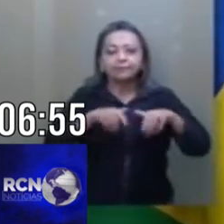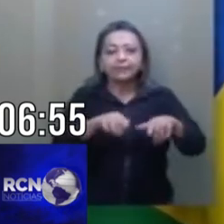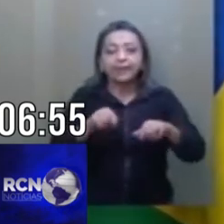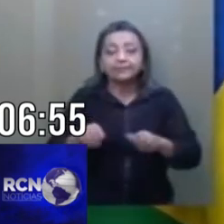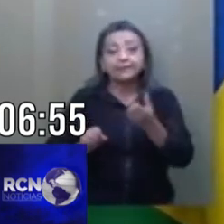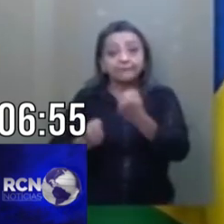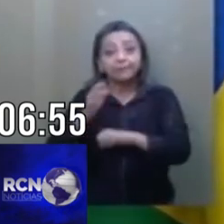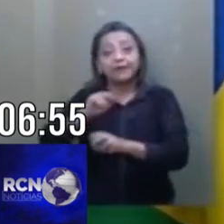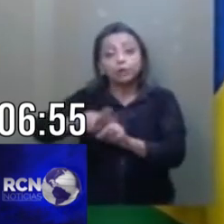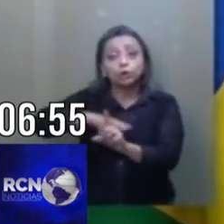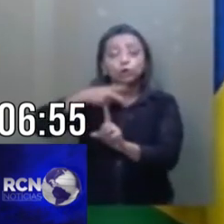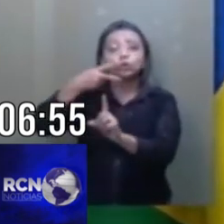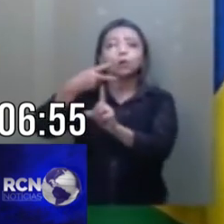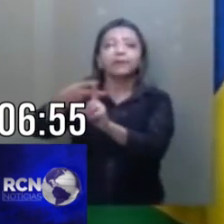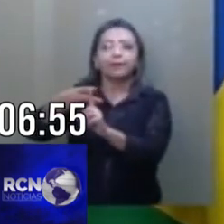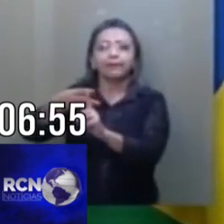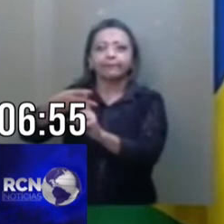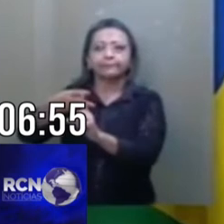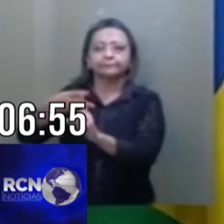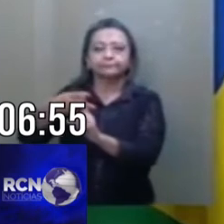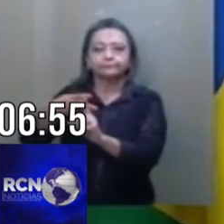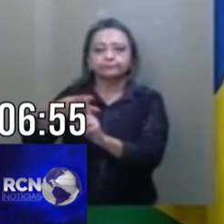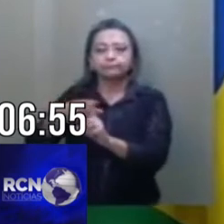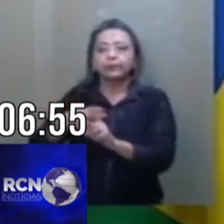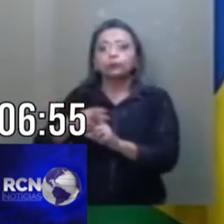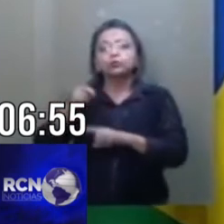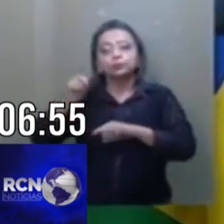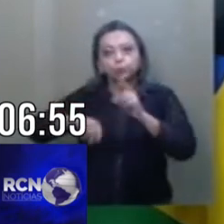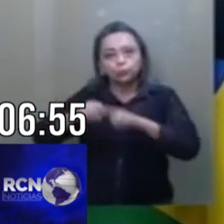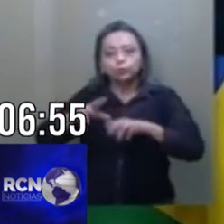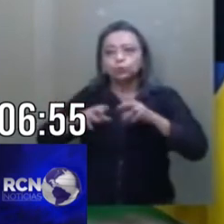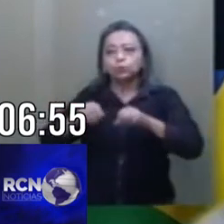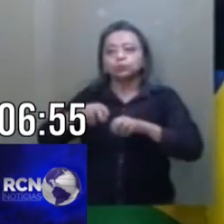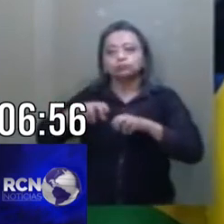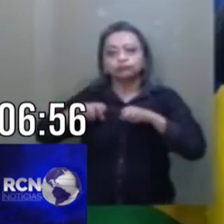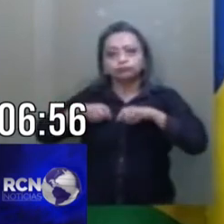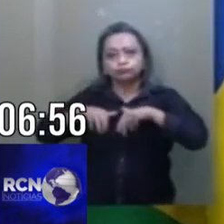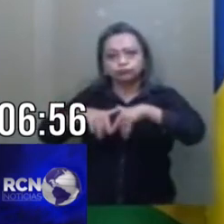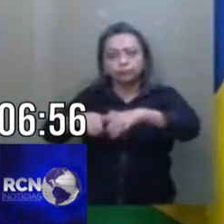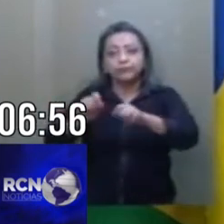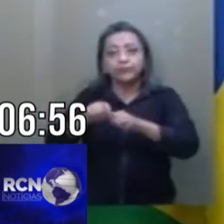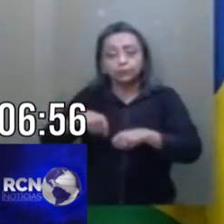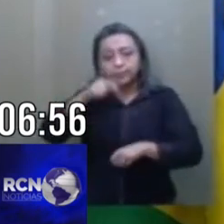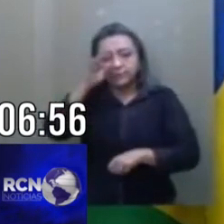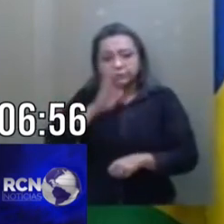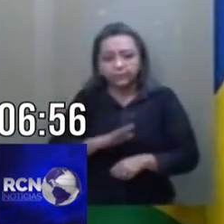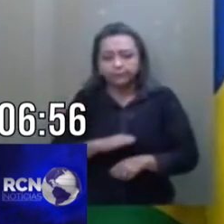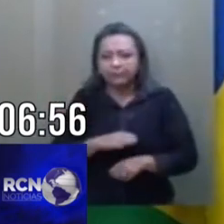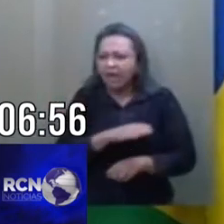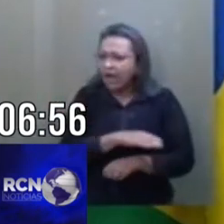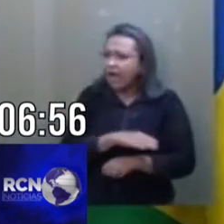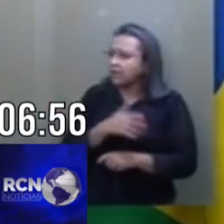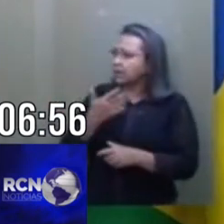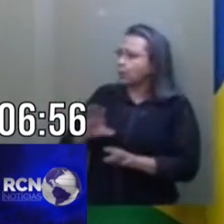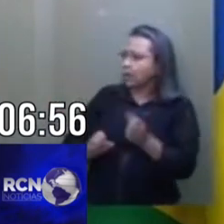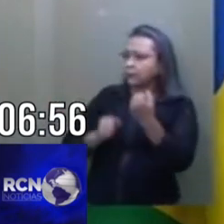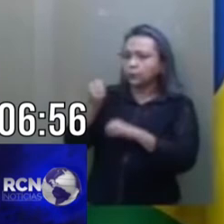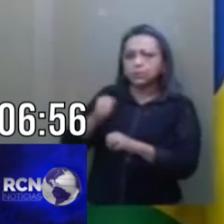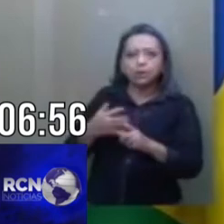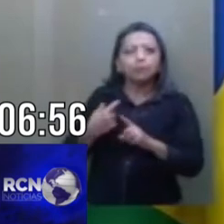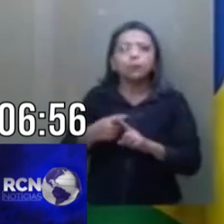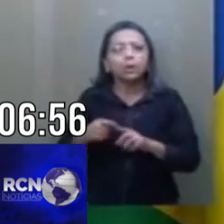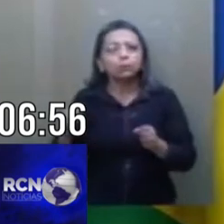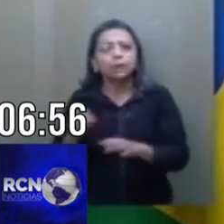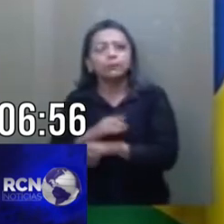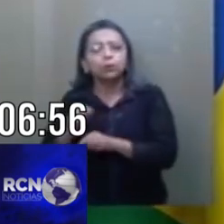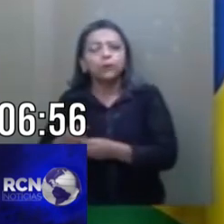vai dobrar os fertilizantes nitrogenados produzidos no Brasil. Ah, não quer produzir? Por que não